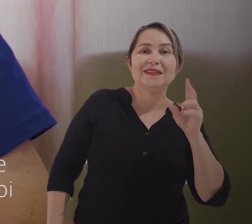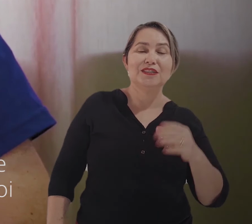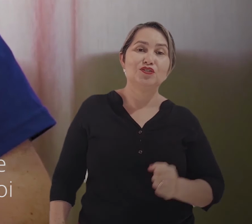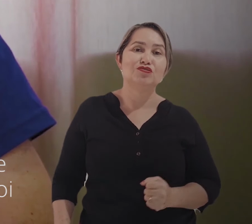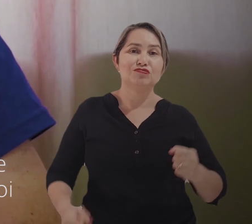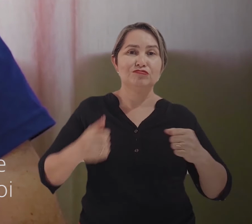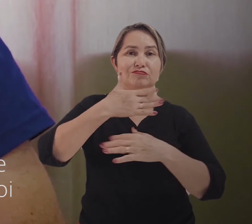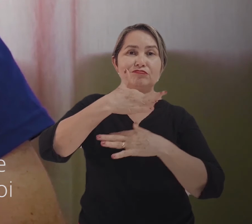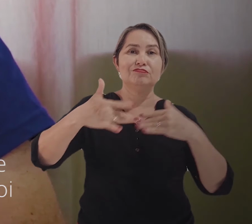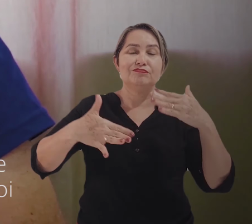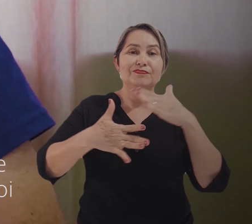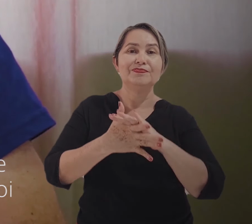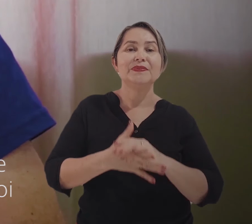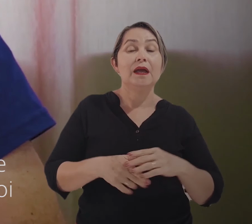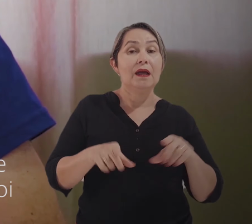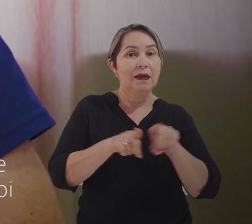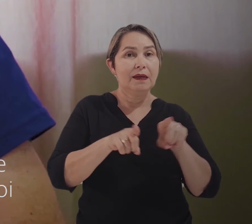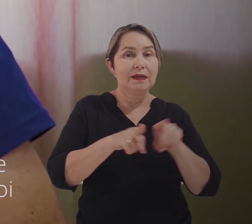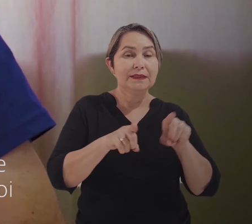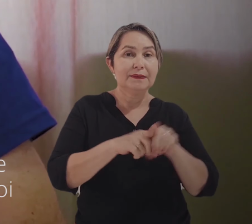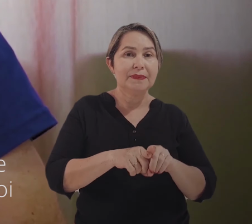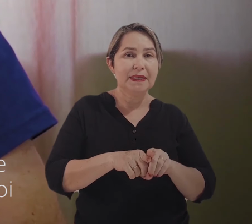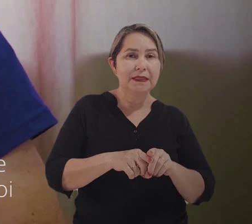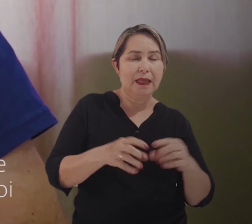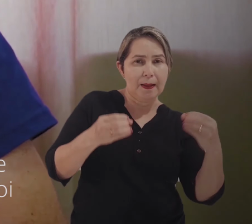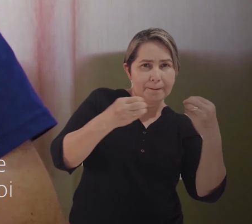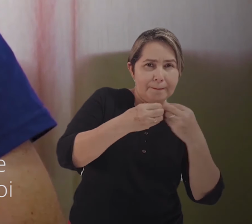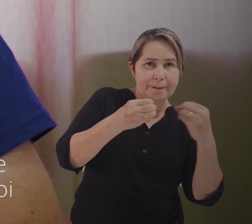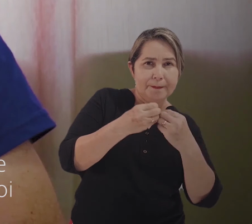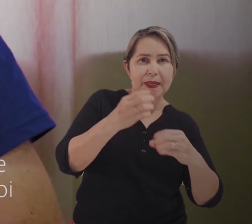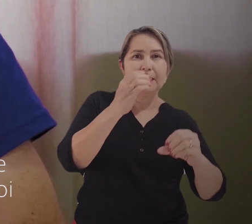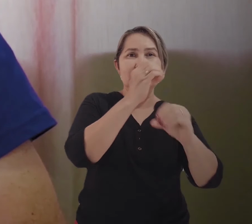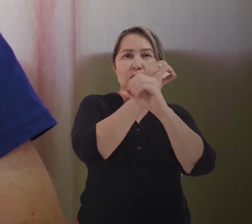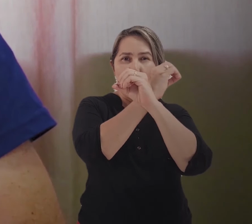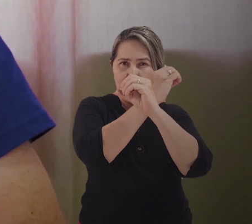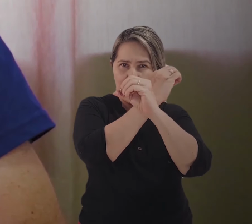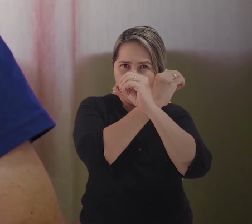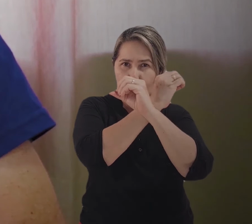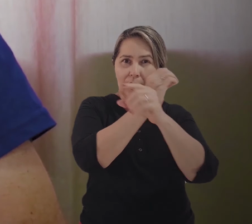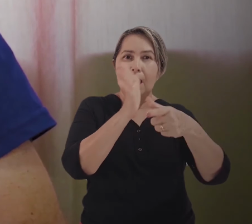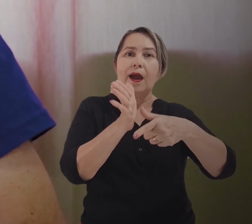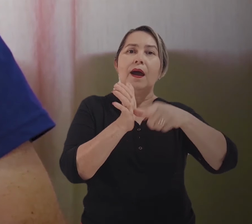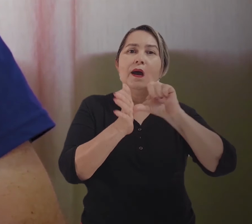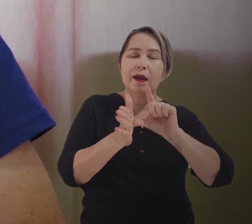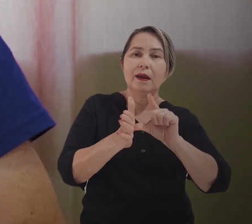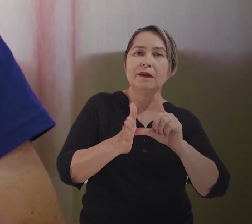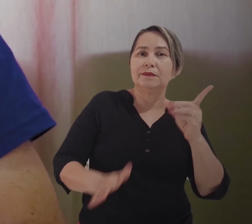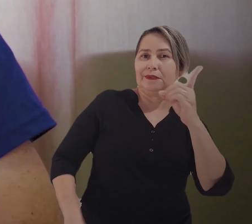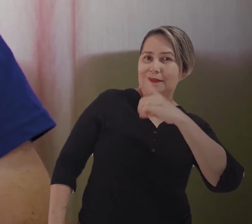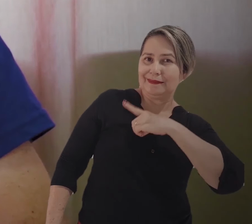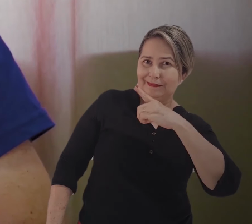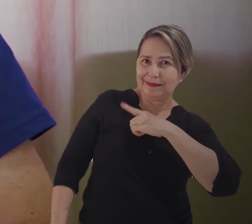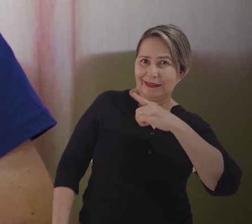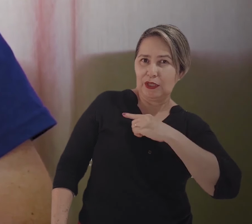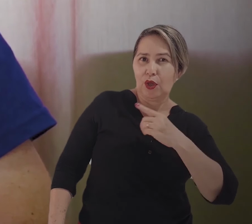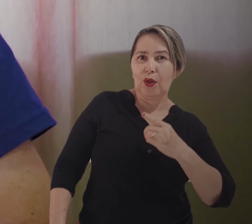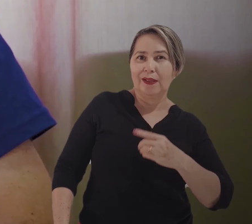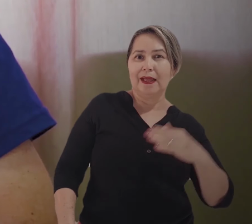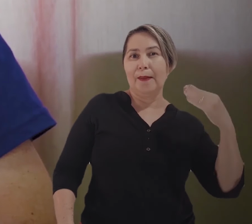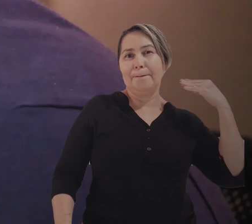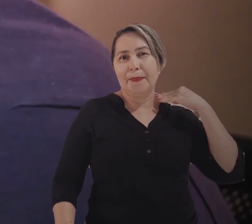Dona Azul está no canto da orla, né? Já foi uma delegacia, já foi banco, já foi correios. Então, né,